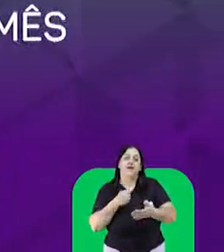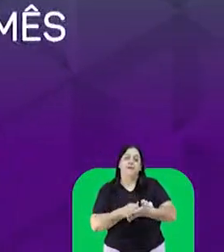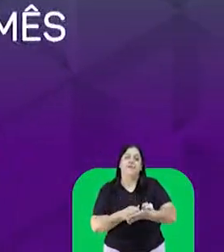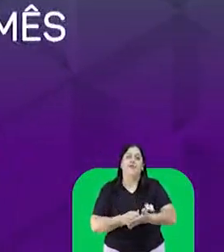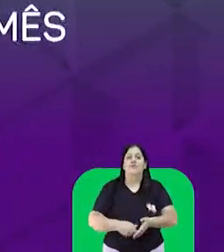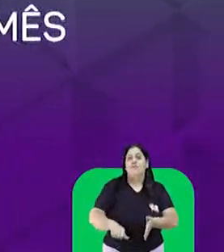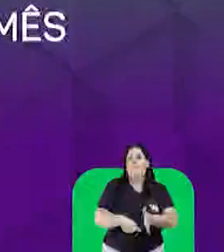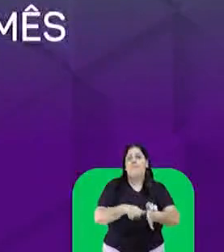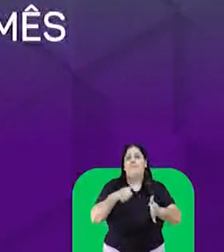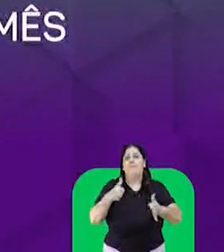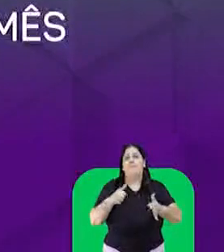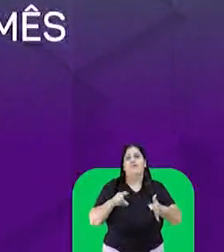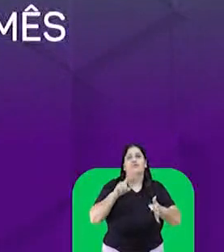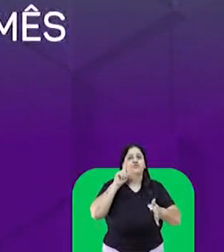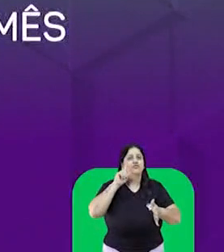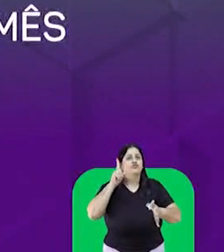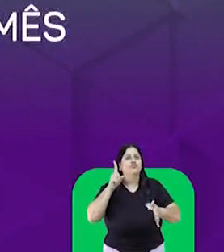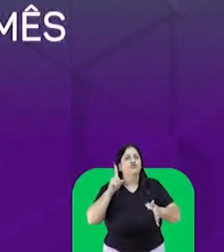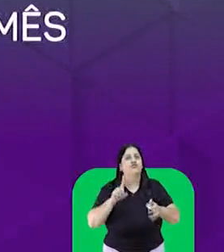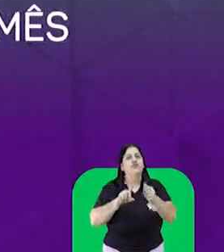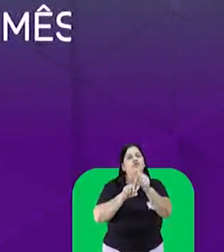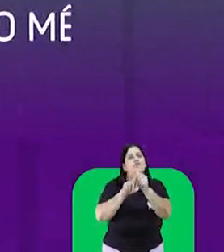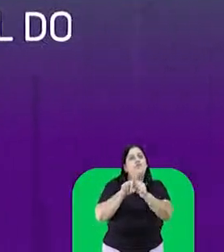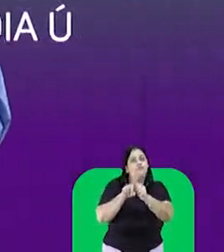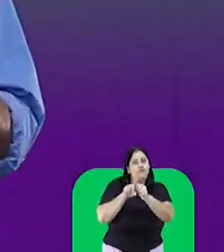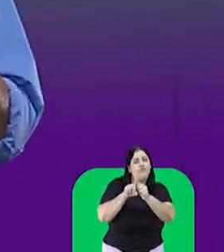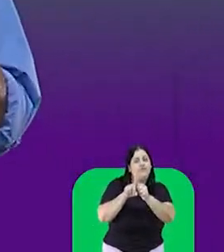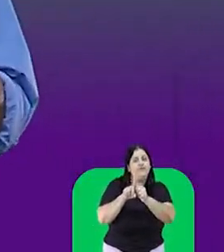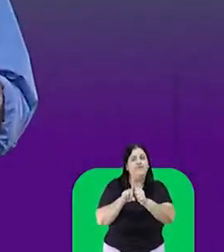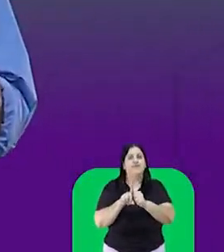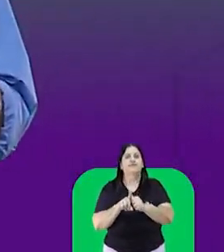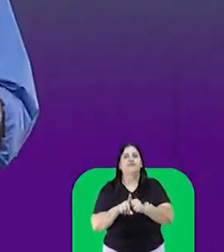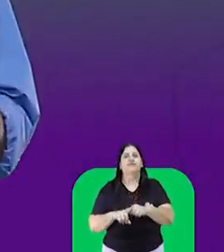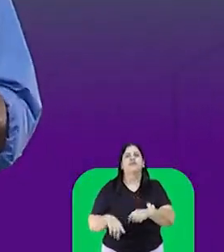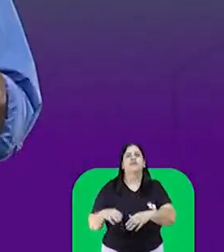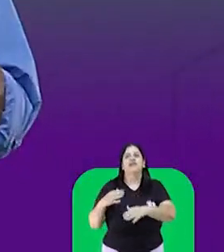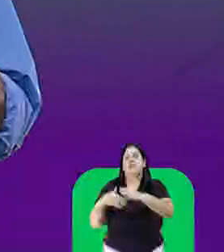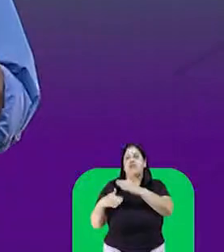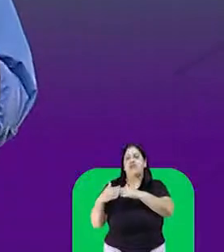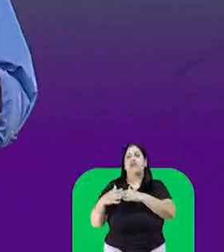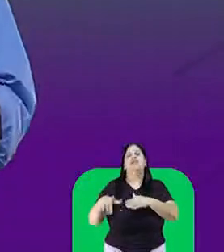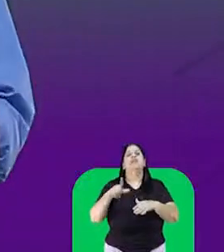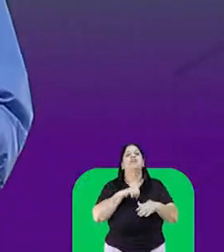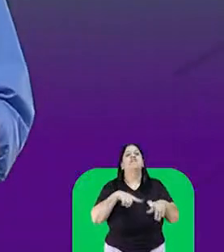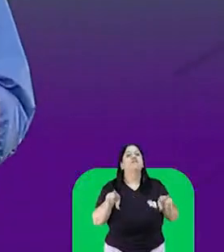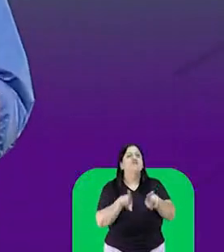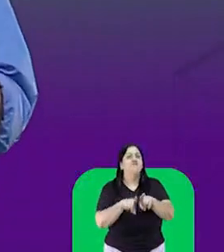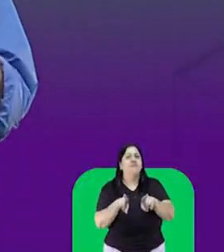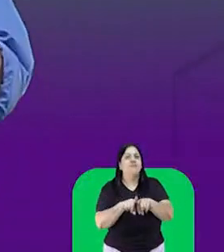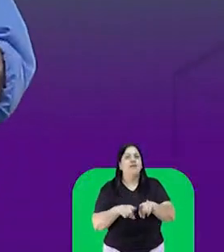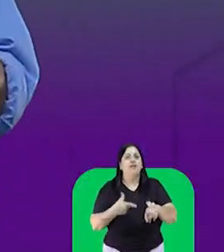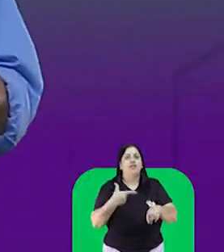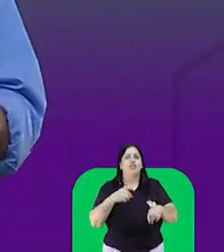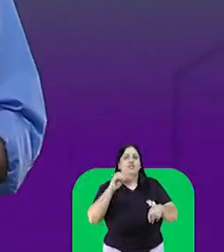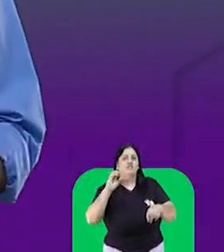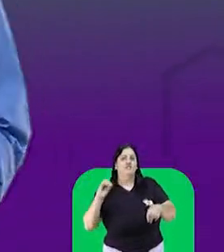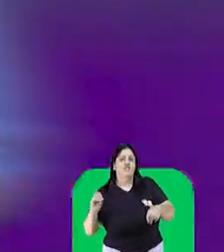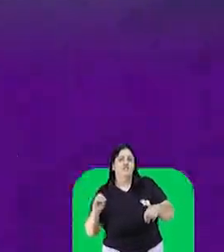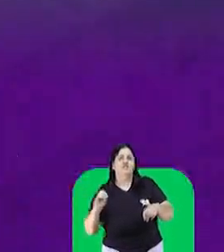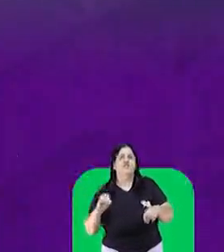antecipado para o primeiro dia útil do mês e concedi na época bônus de R 200 para os